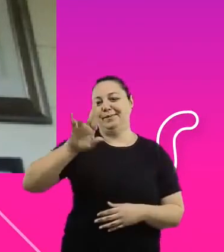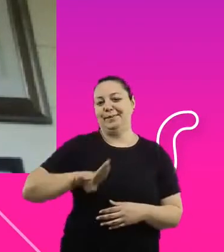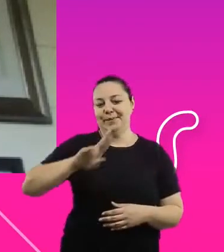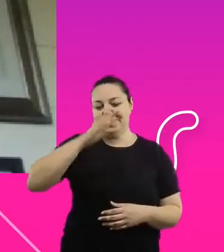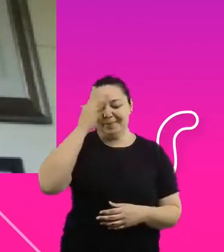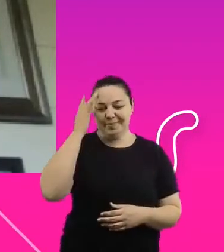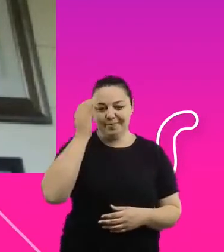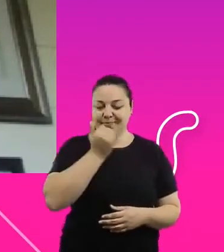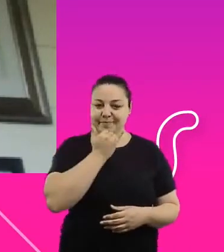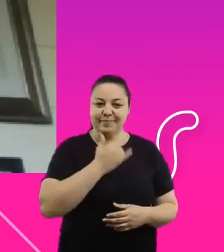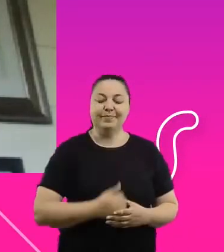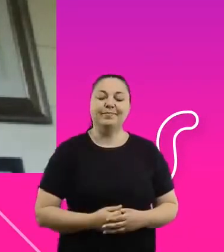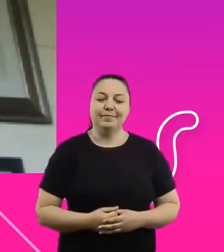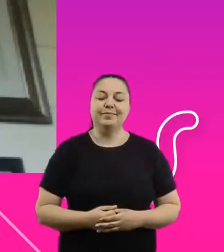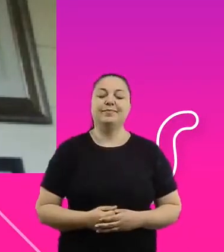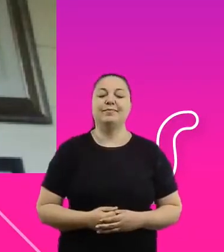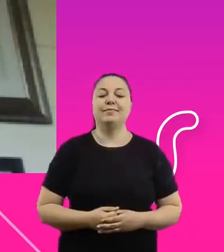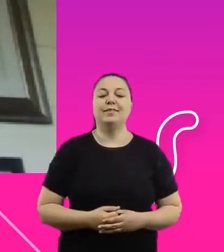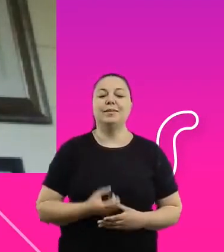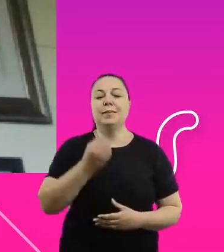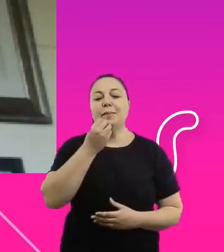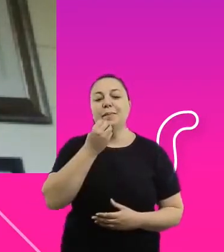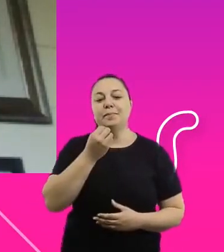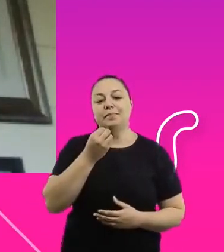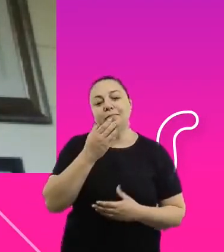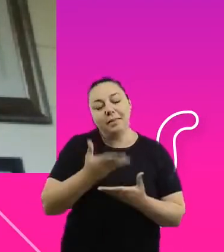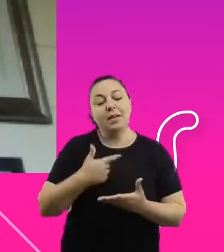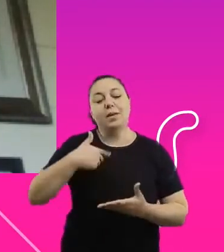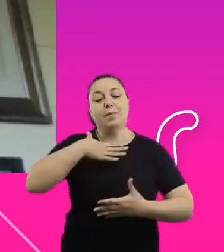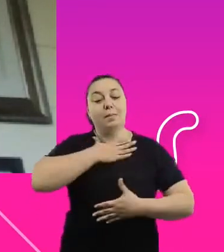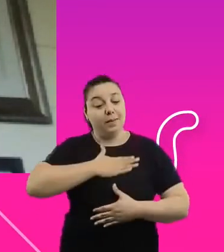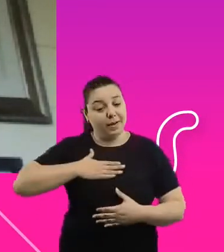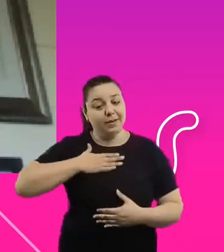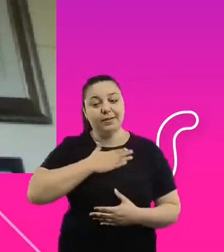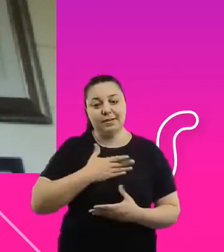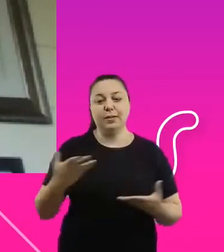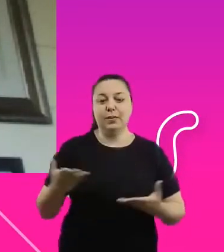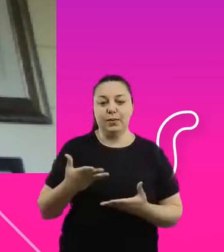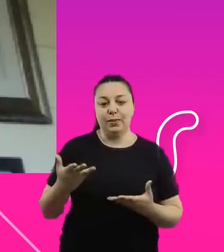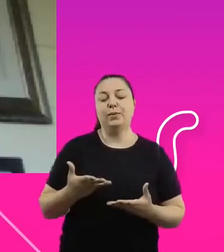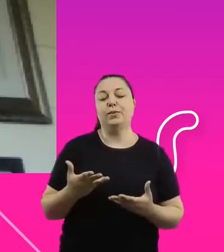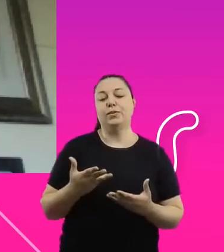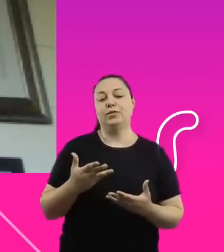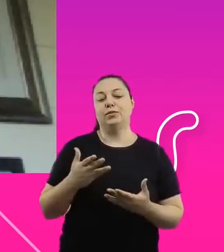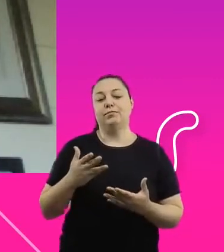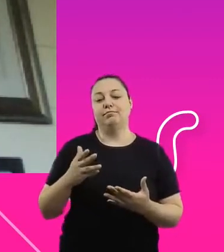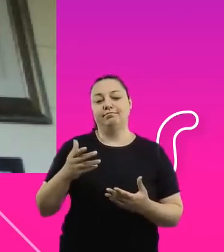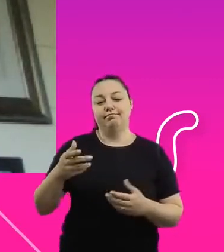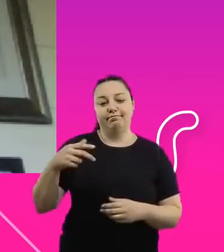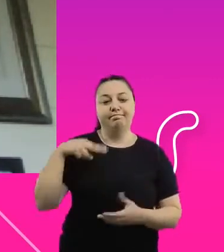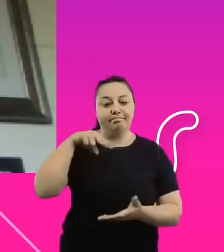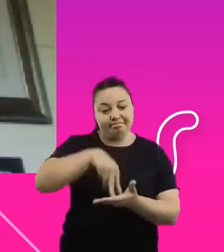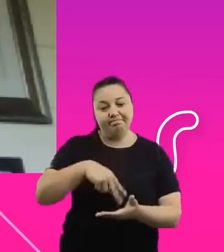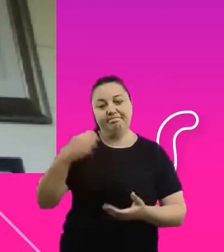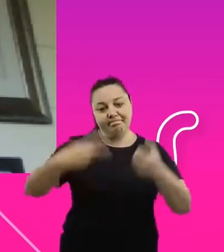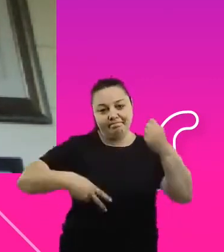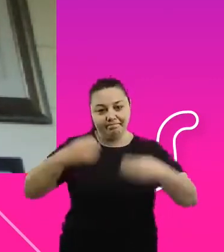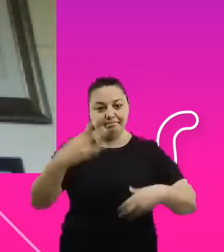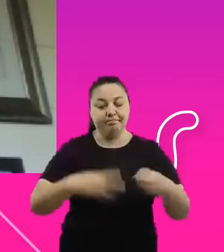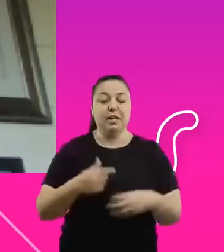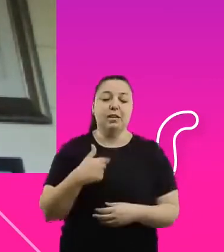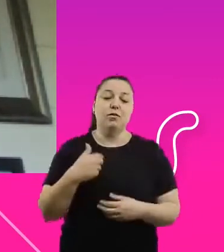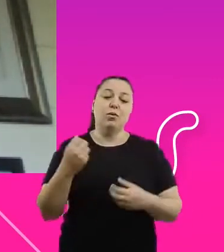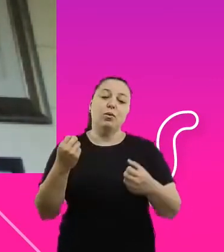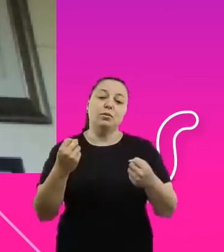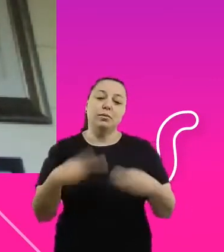Bom, pessoal, prazer estar aqui com vocês. Vou falar rapidamente aqui sobre segurança, tá? E privacidade de dados.